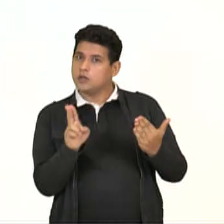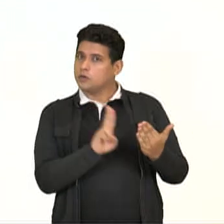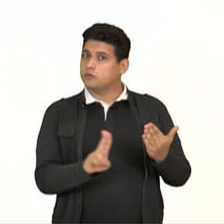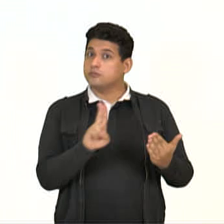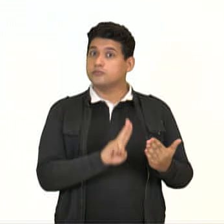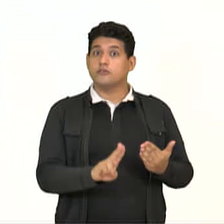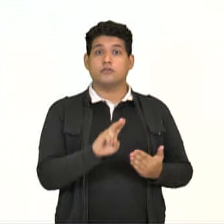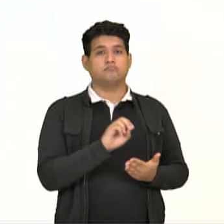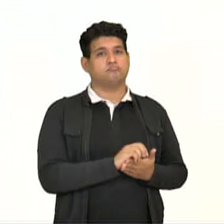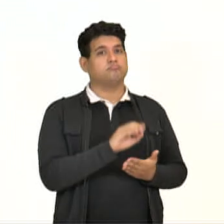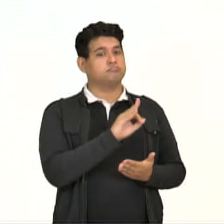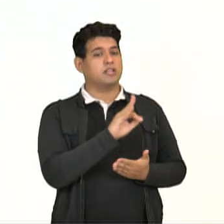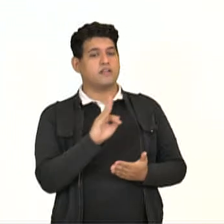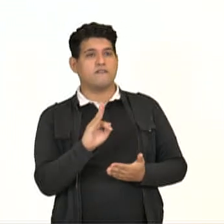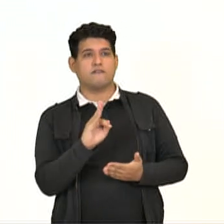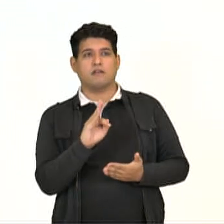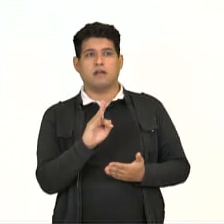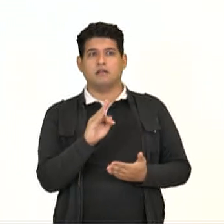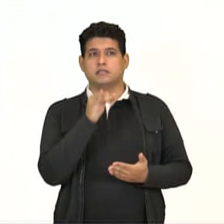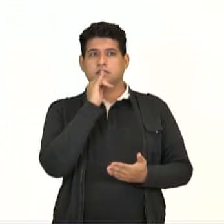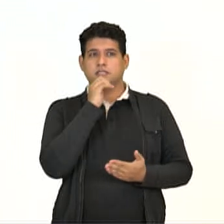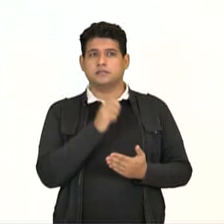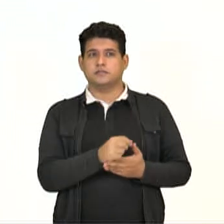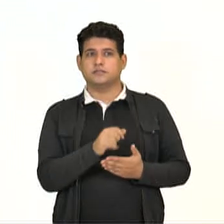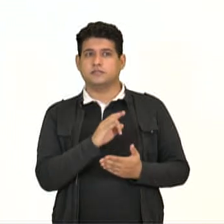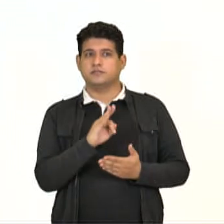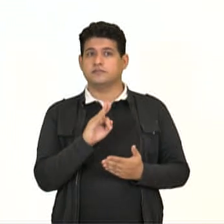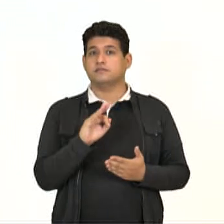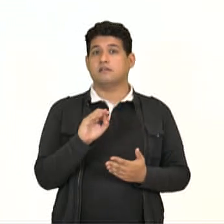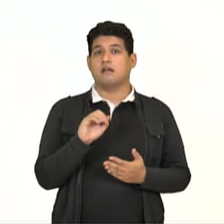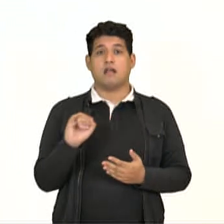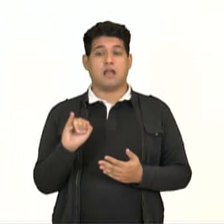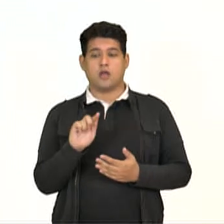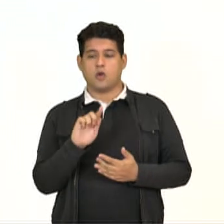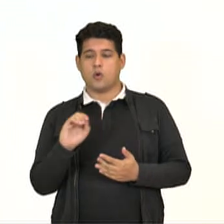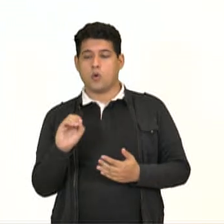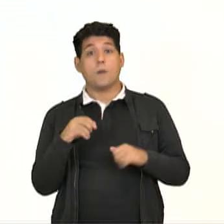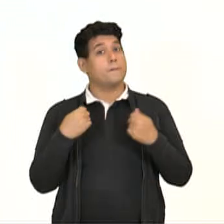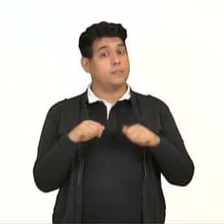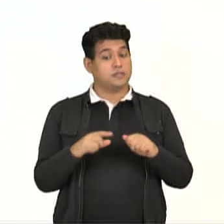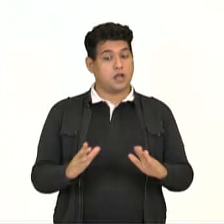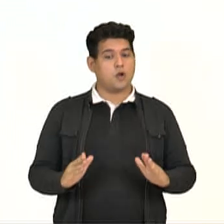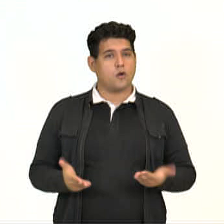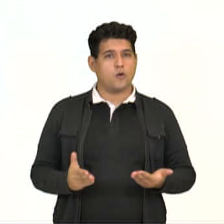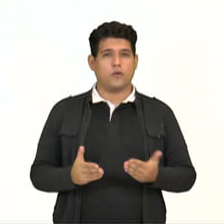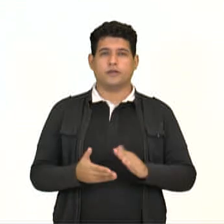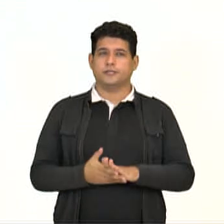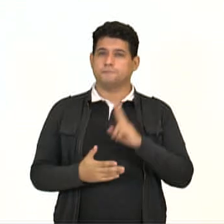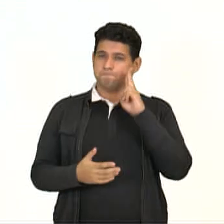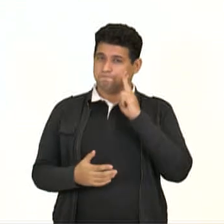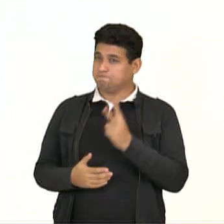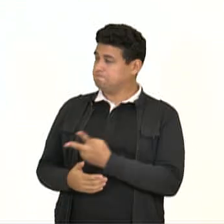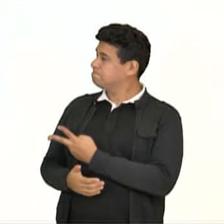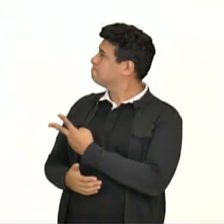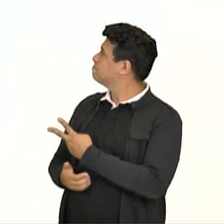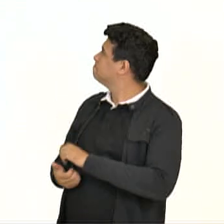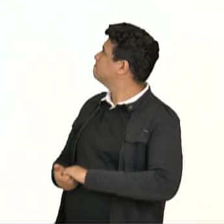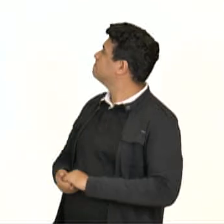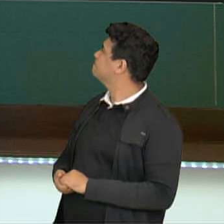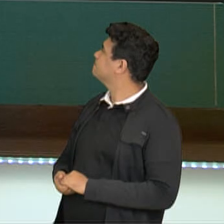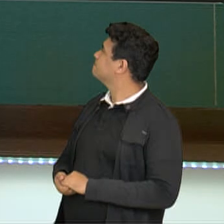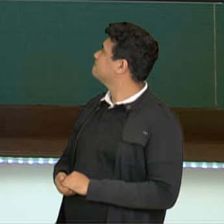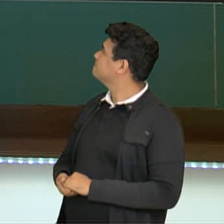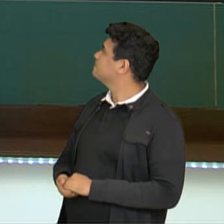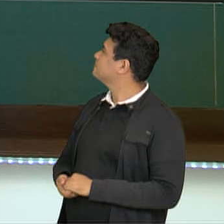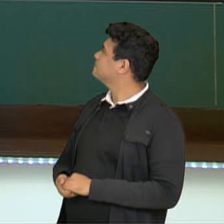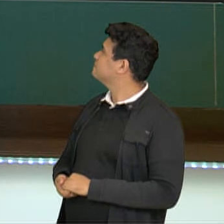If I go, o verbo go tem que estar no presente. I will have a flu.